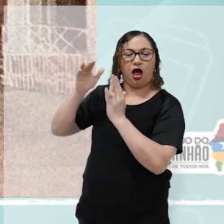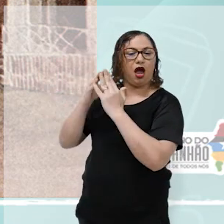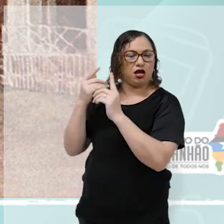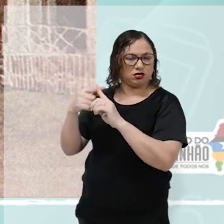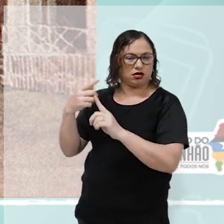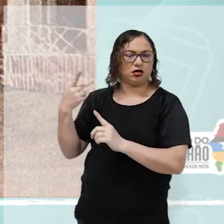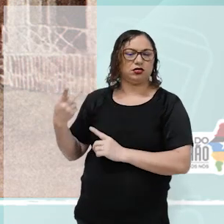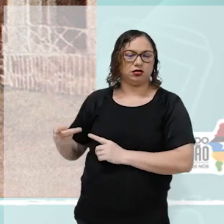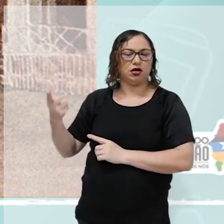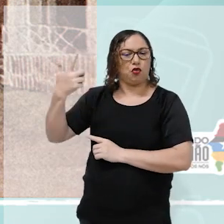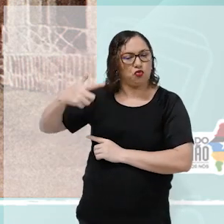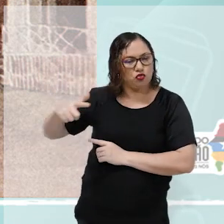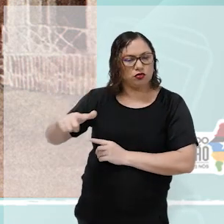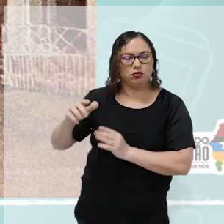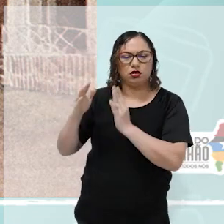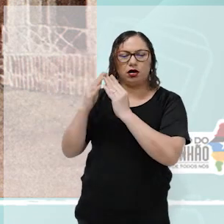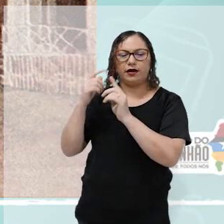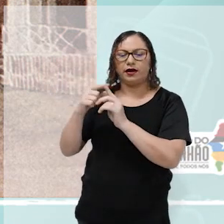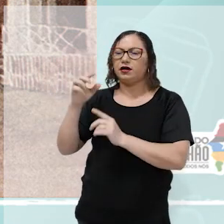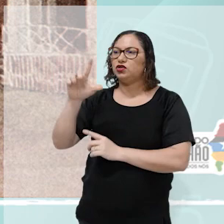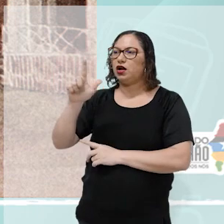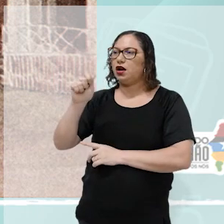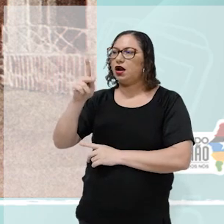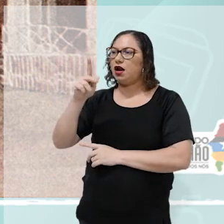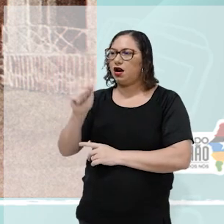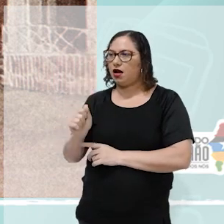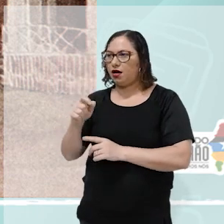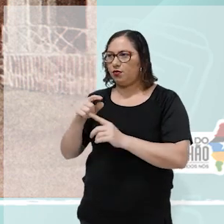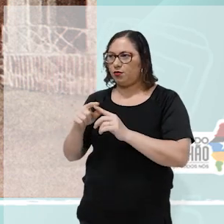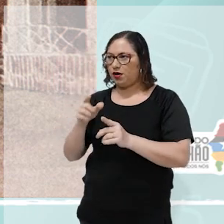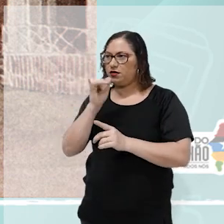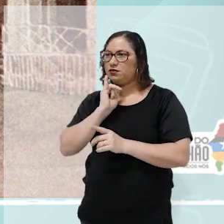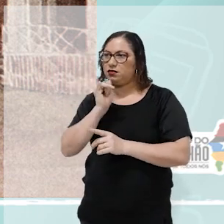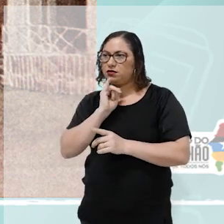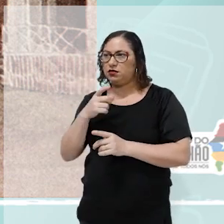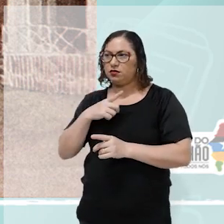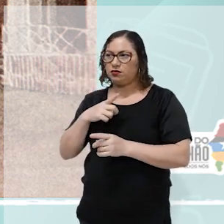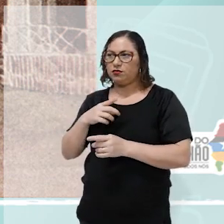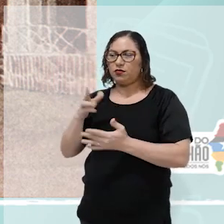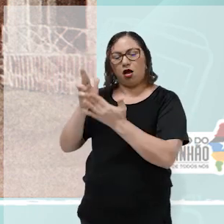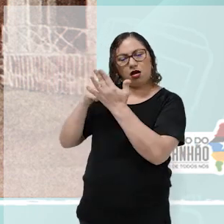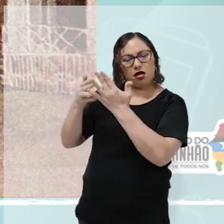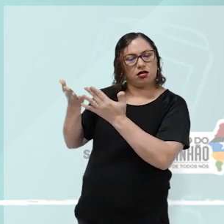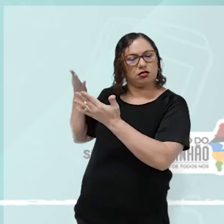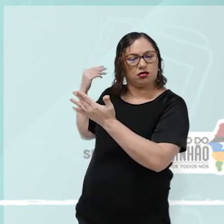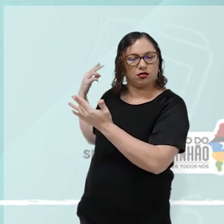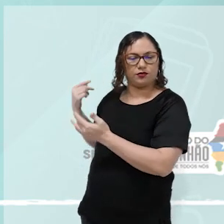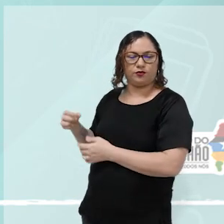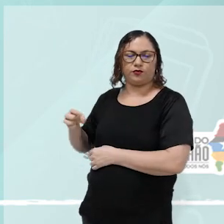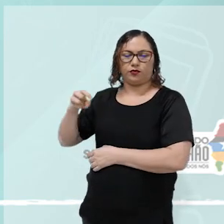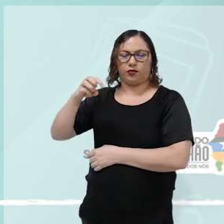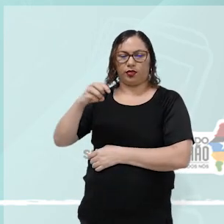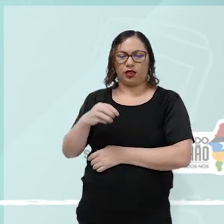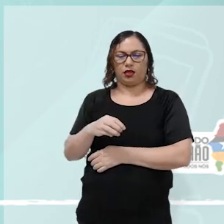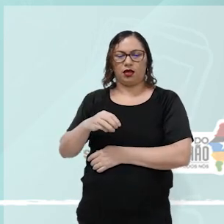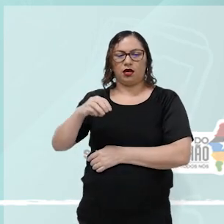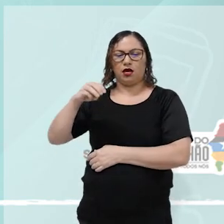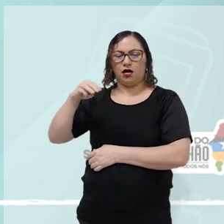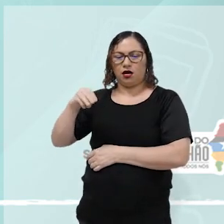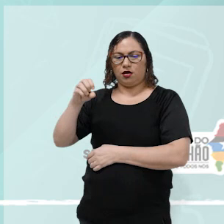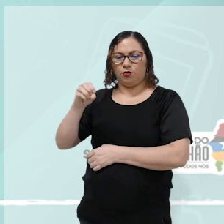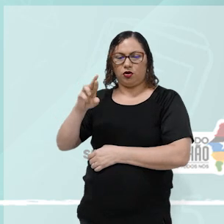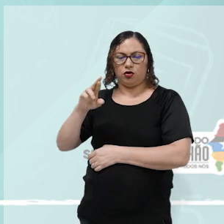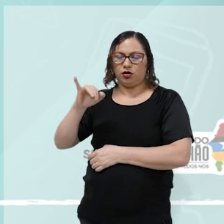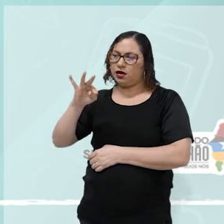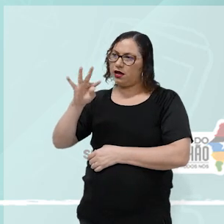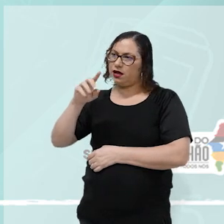a igreja da Lapa. Ela hoje tem uma estrutura diferente, mas ele pinta a igreja naquele período. Moritz, ou Rugendas,